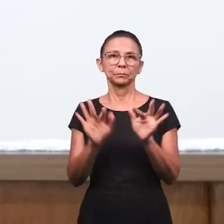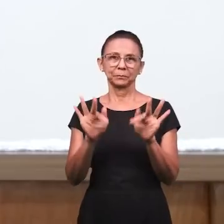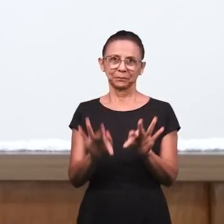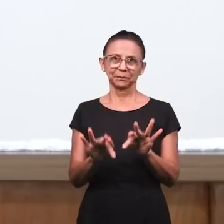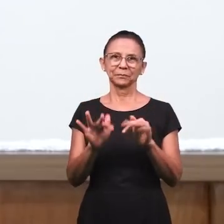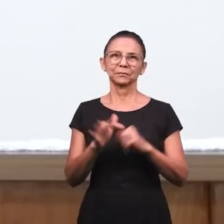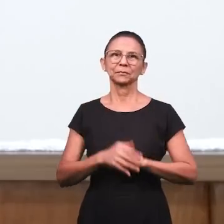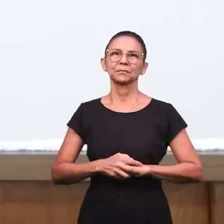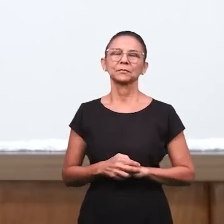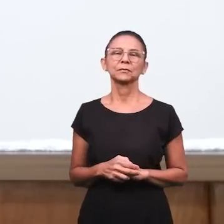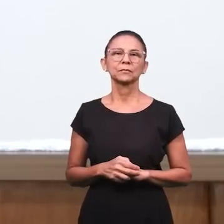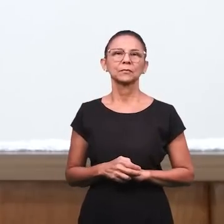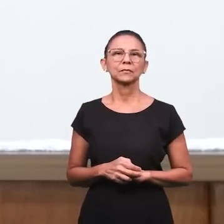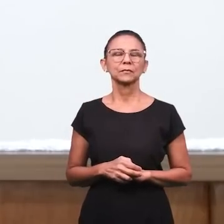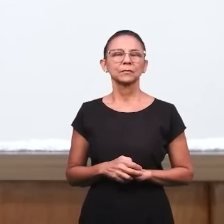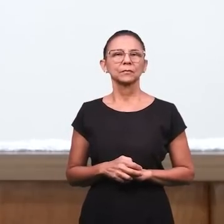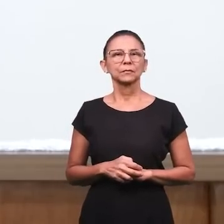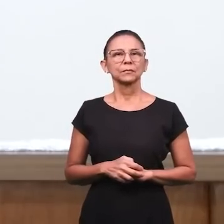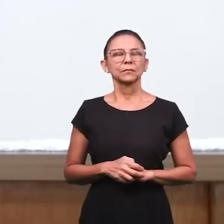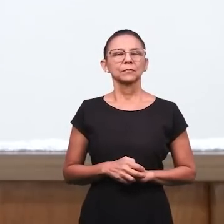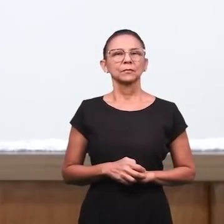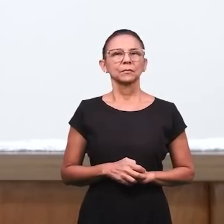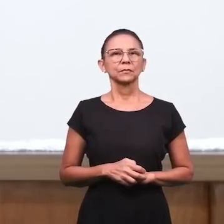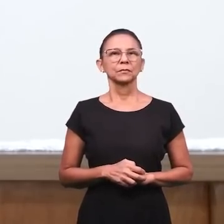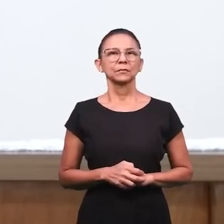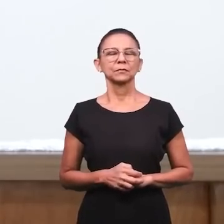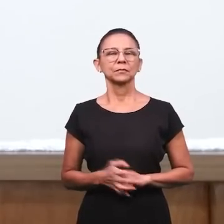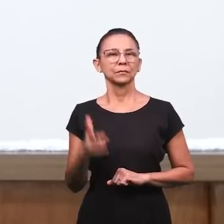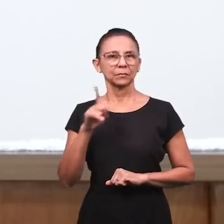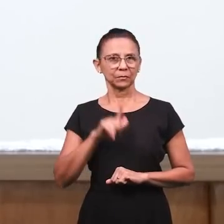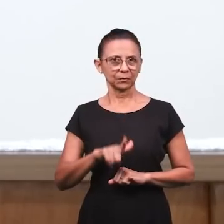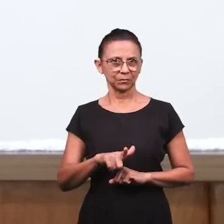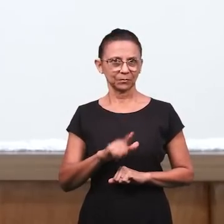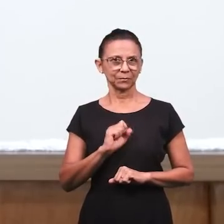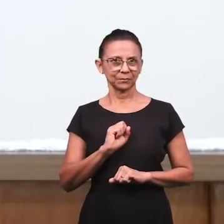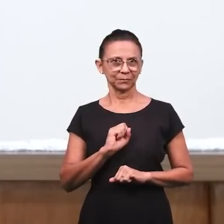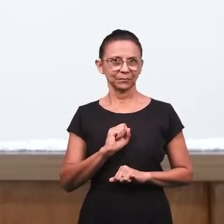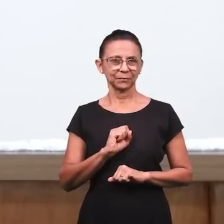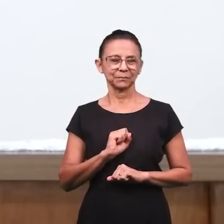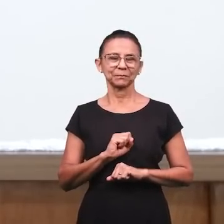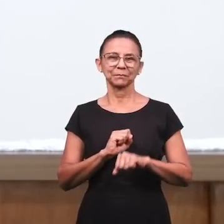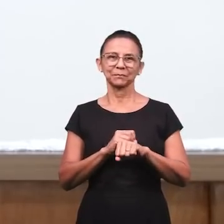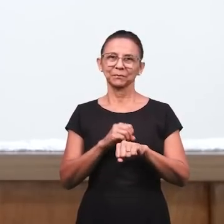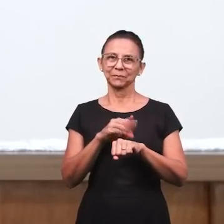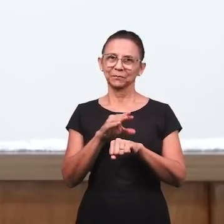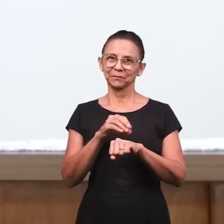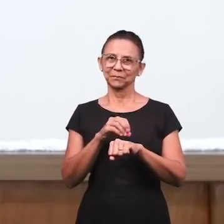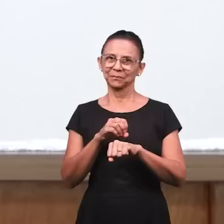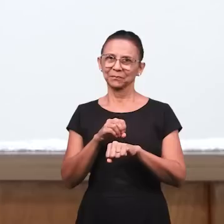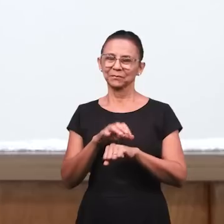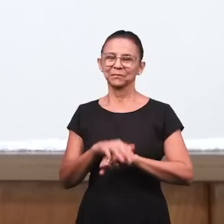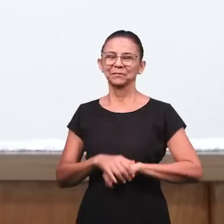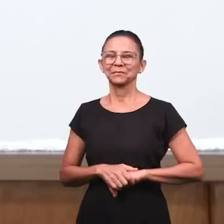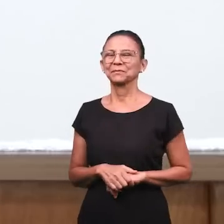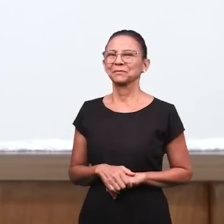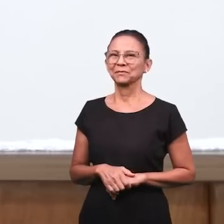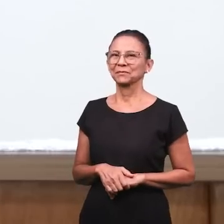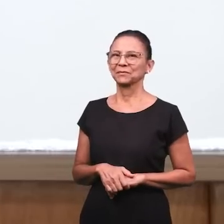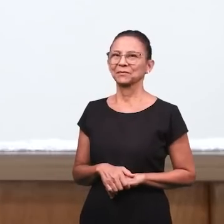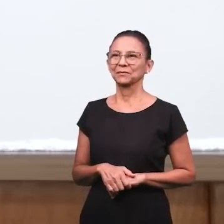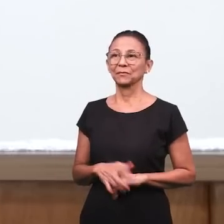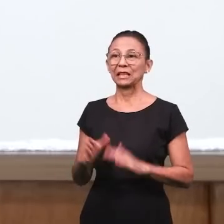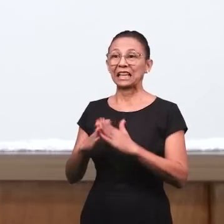esse culto ao Senhor. E fica mais uma vez uma palavra para você. A igreja ainda está